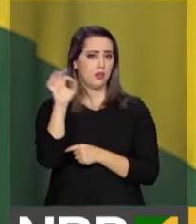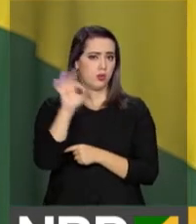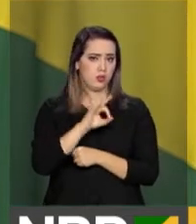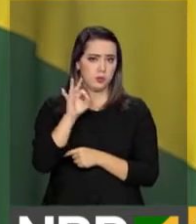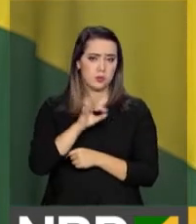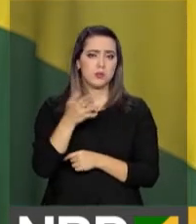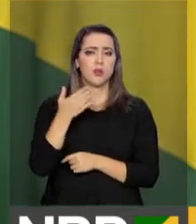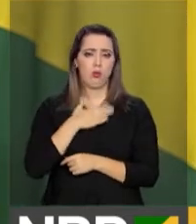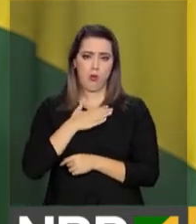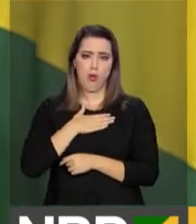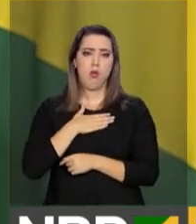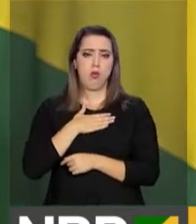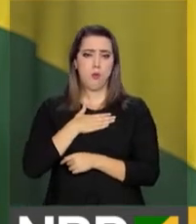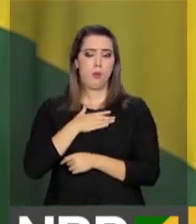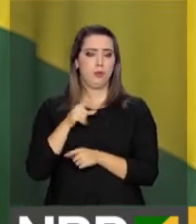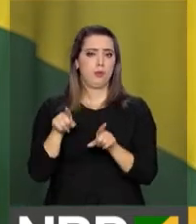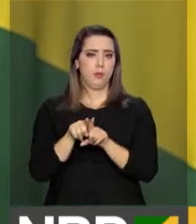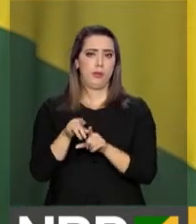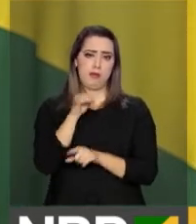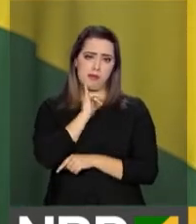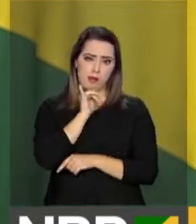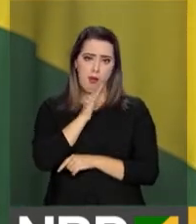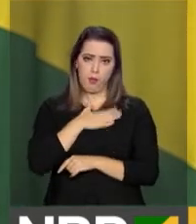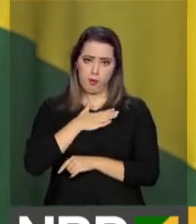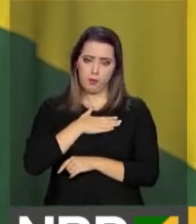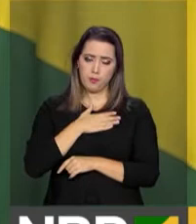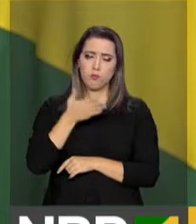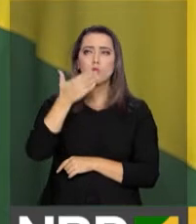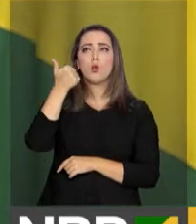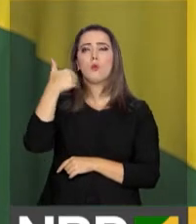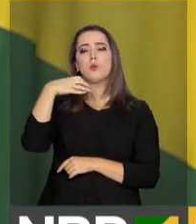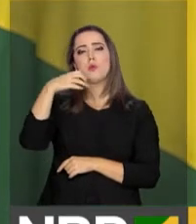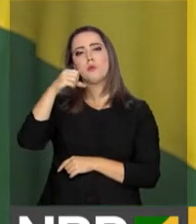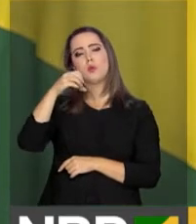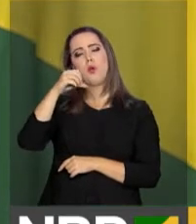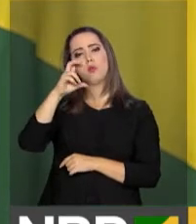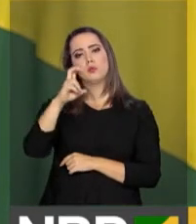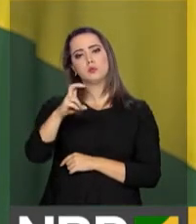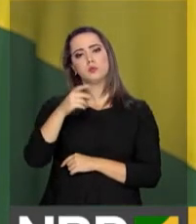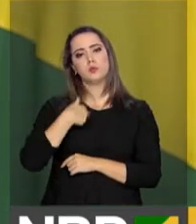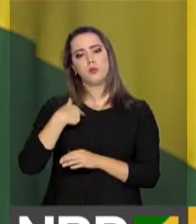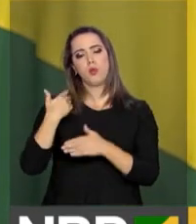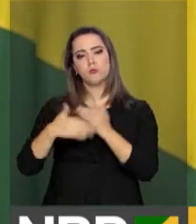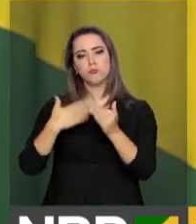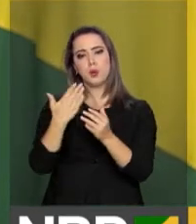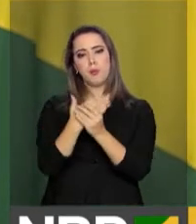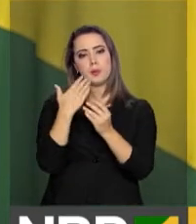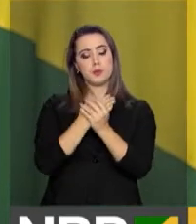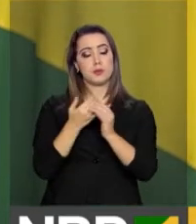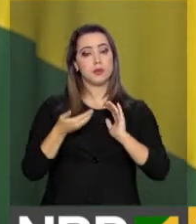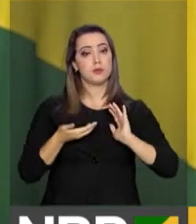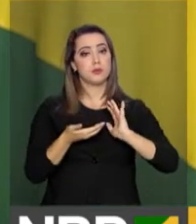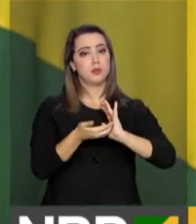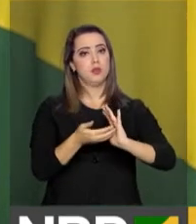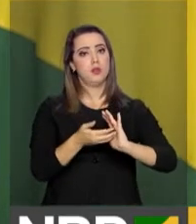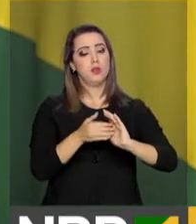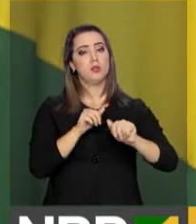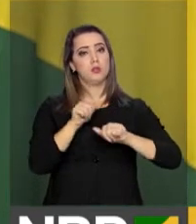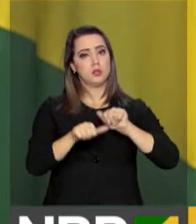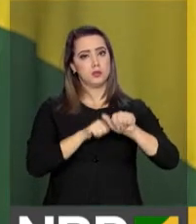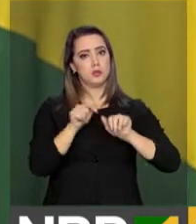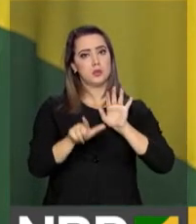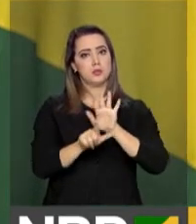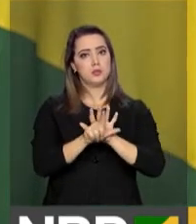disso eu me recordo que num dado momento em 95 96 quando tramitou pela câmara dos deputados a reforma previdenciária